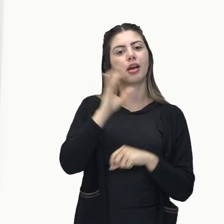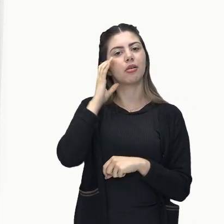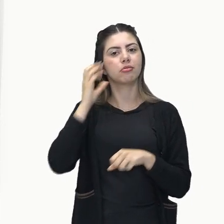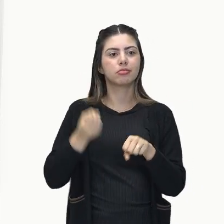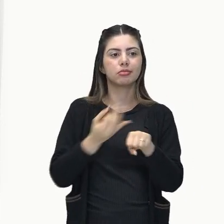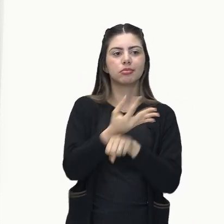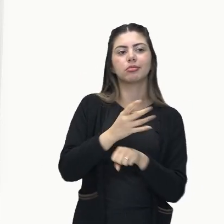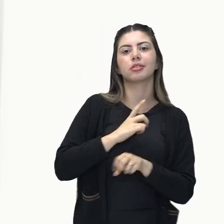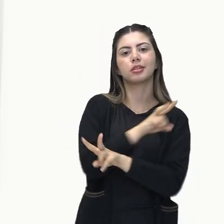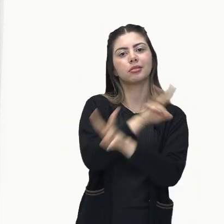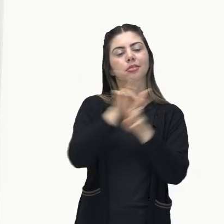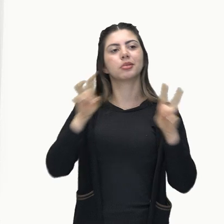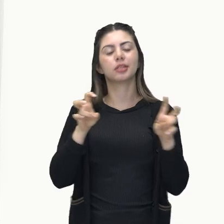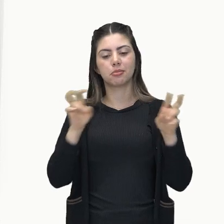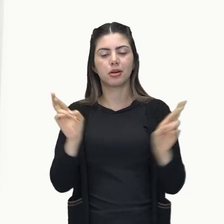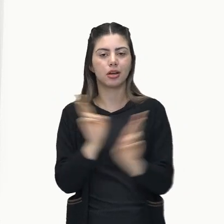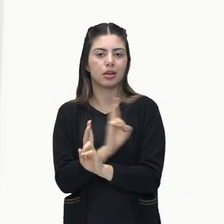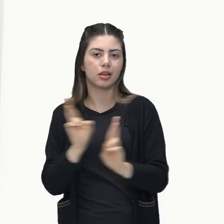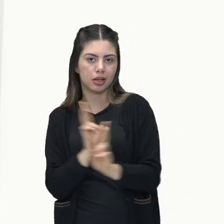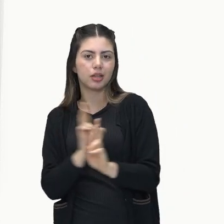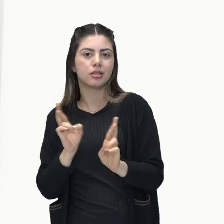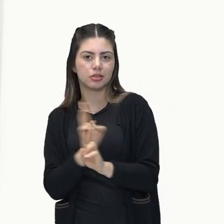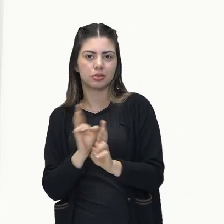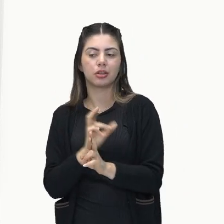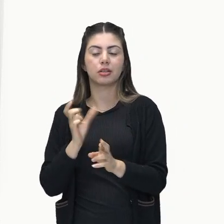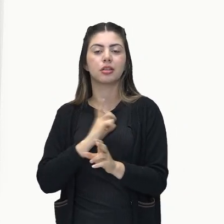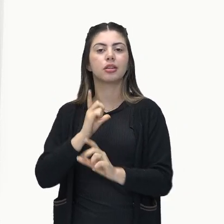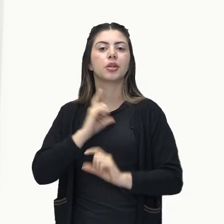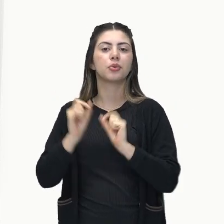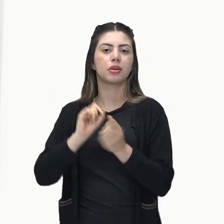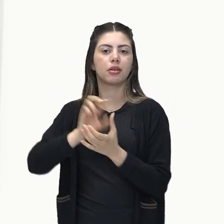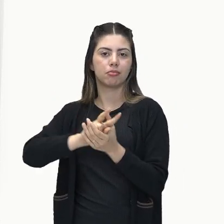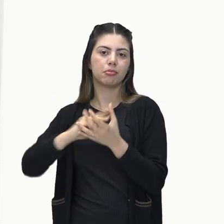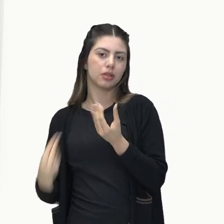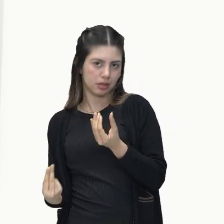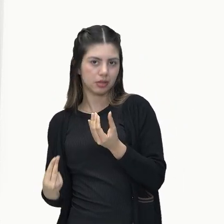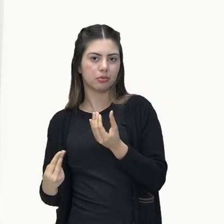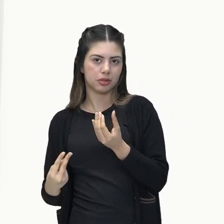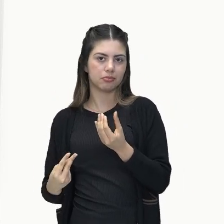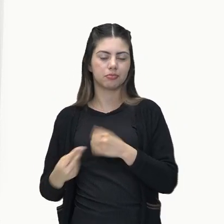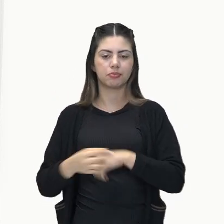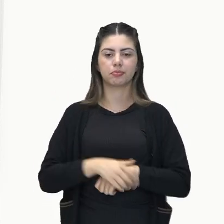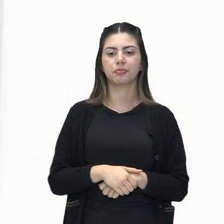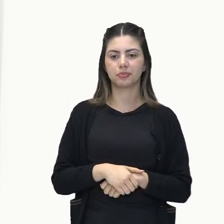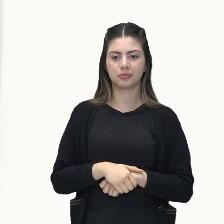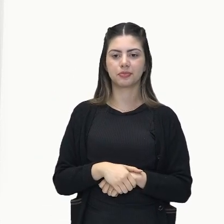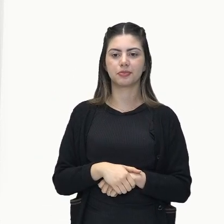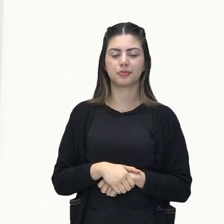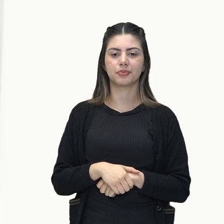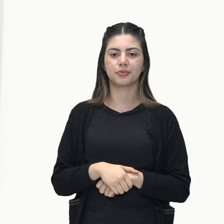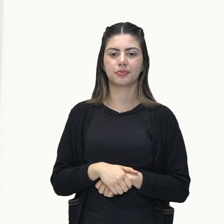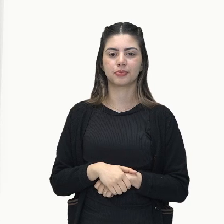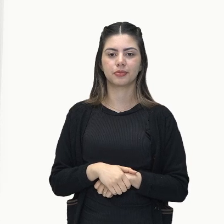temática quanto essa ideia dele ter essas duas línguas.